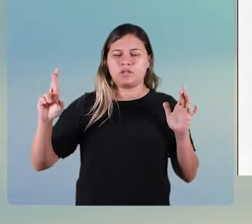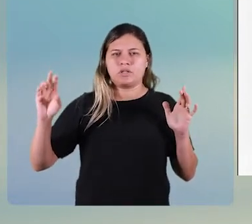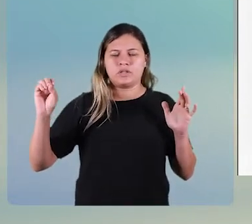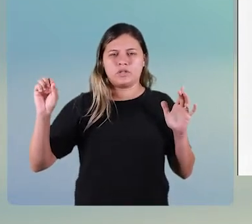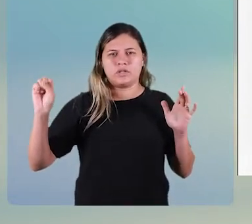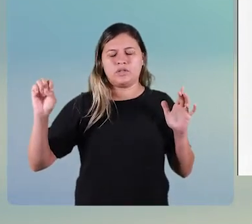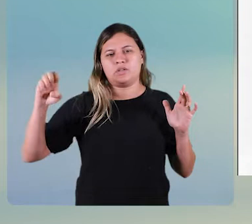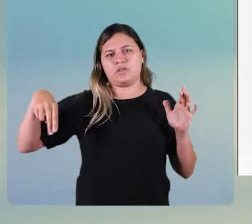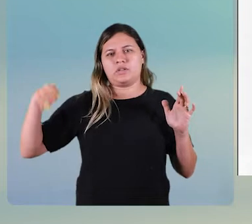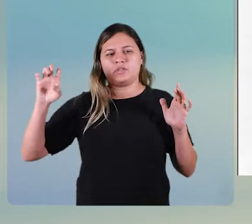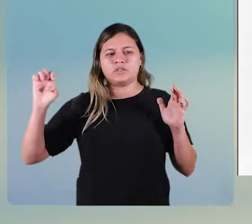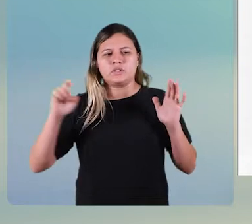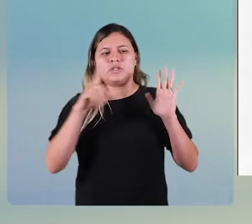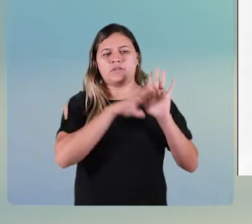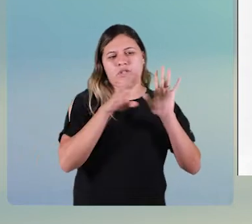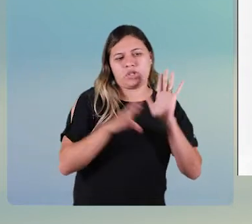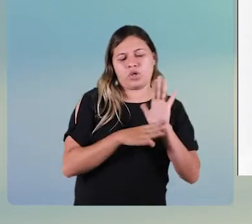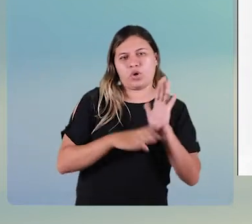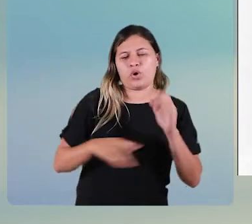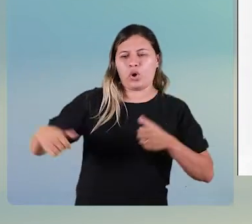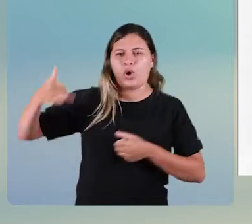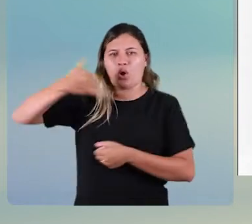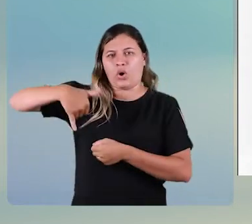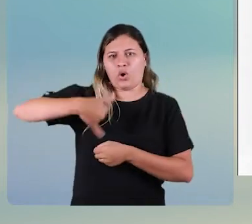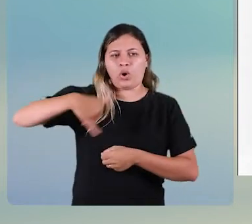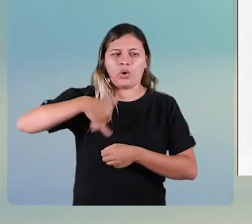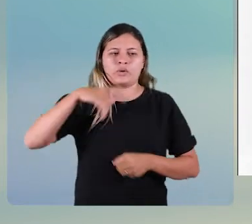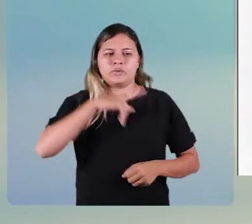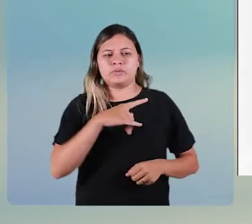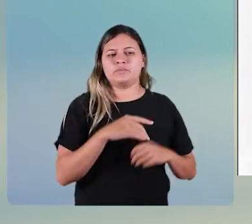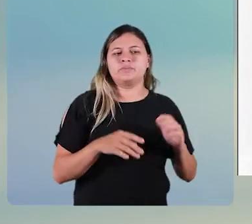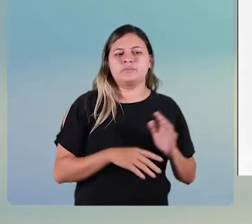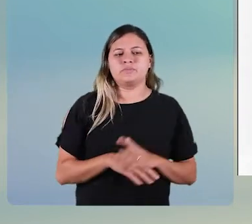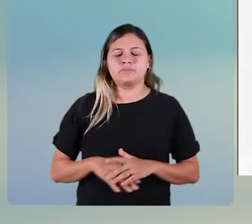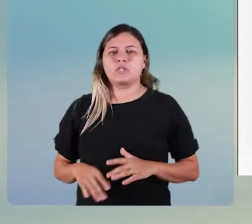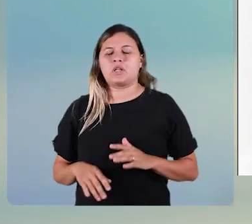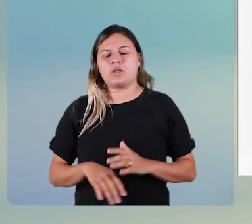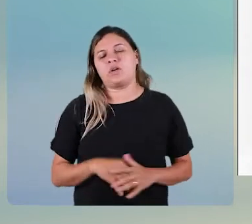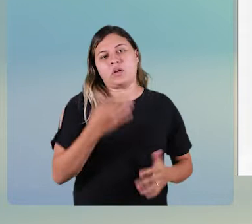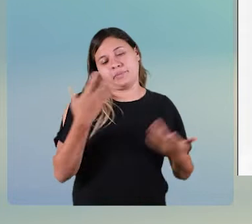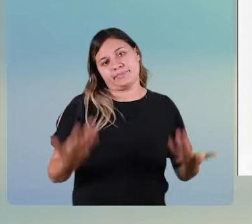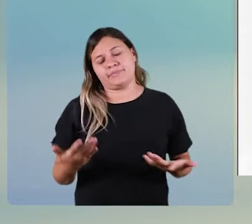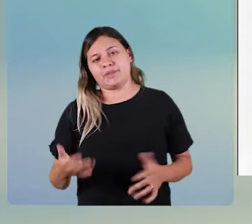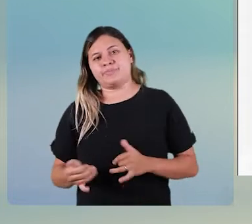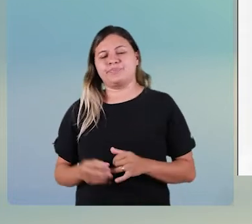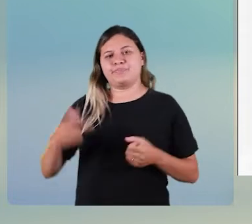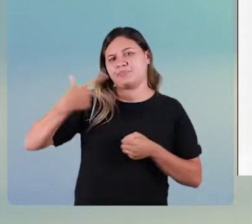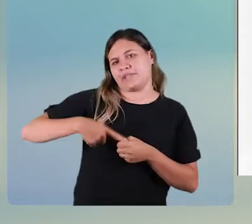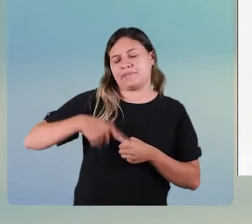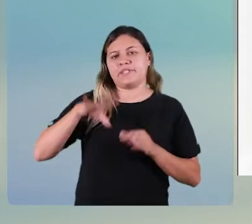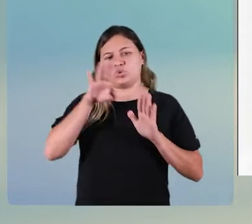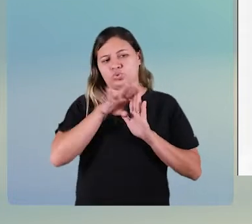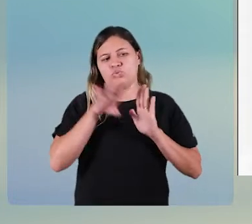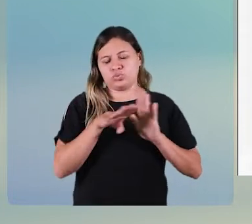né? O asfalto, que é aquele sólido preto, né? Grosseiro, tá bom? Então, o petróleo é separado,